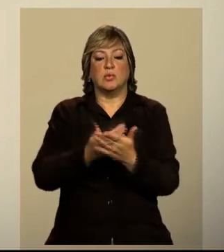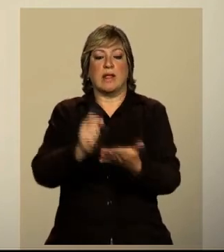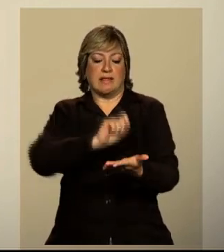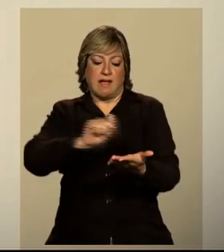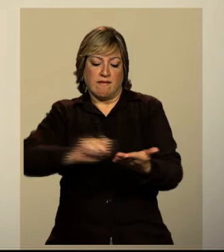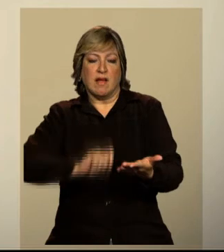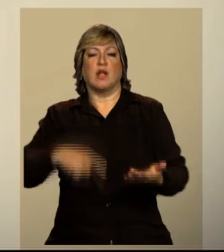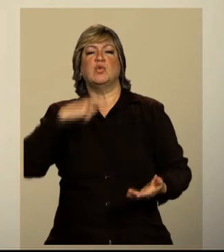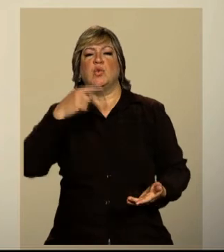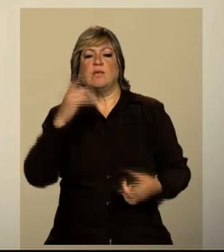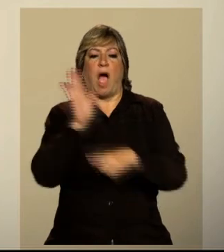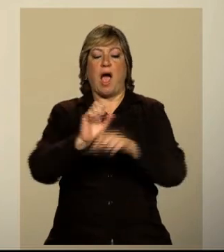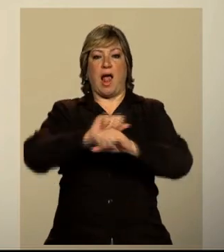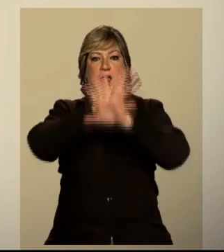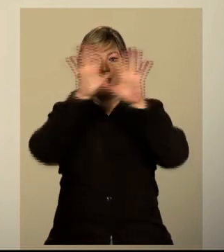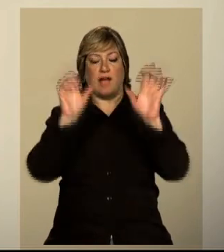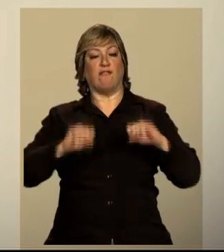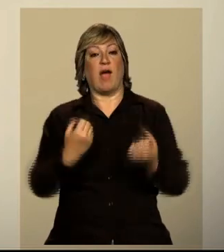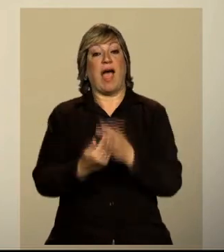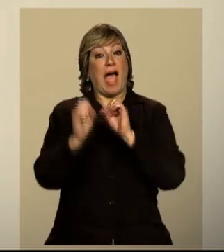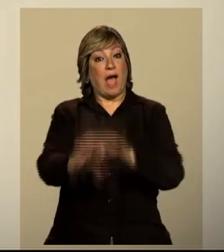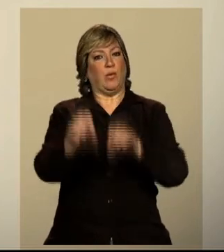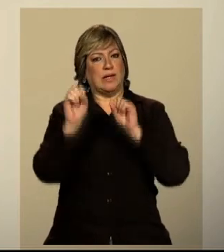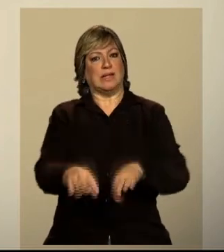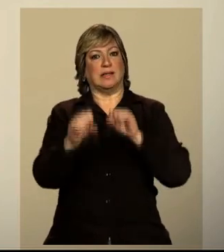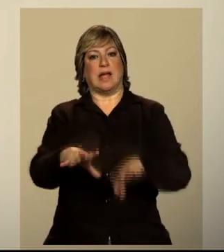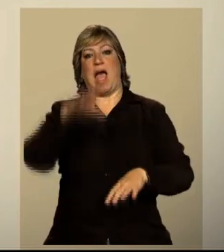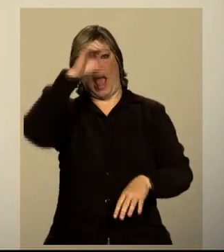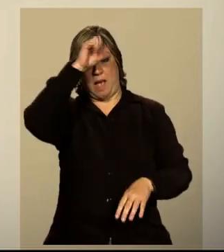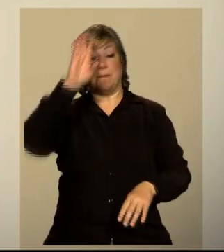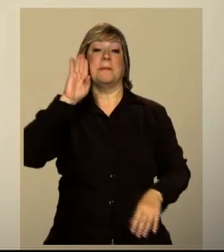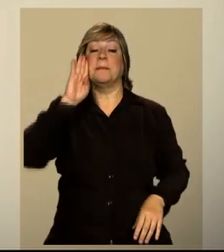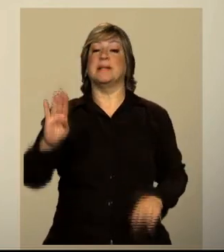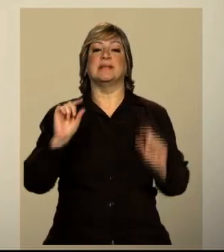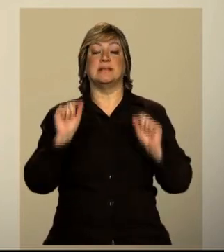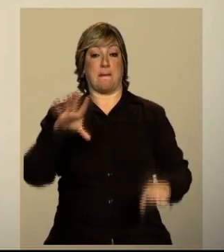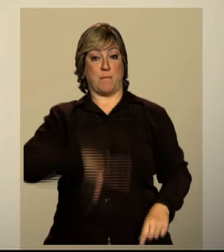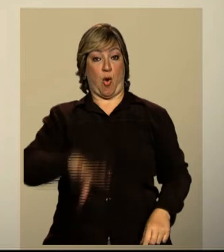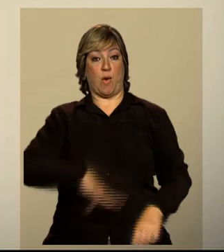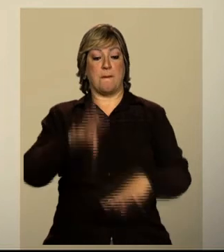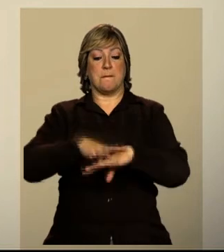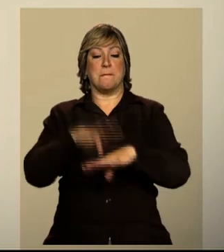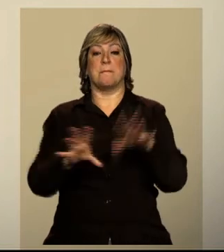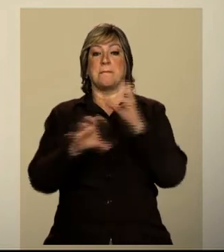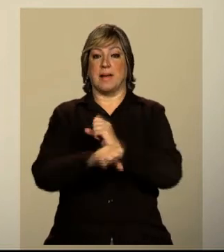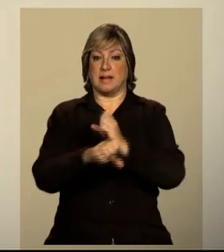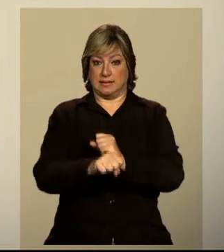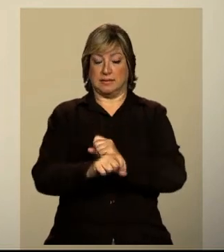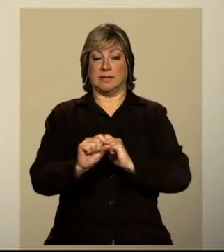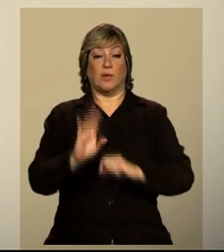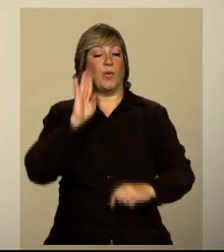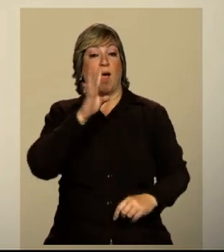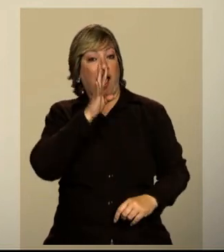tiram dúvidas e reforçam com aulas o aprendizado principalmente de Português e Matemática O